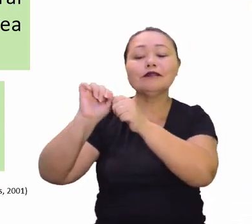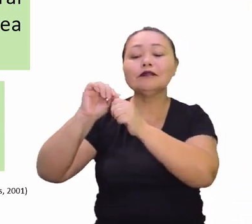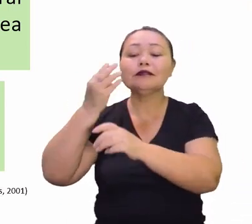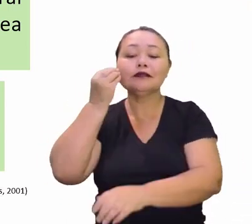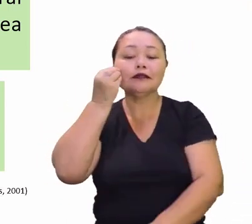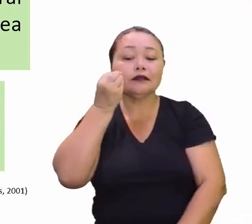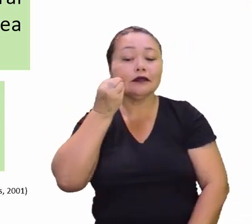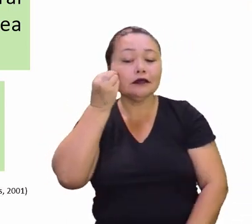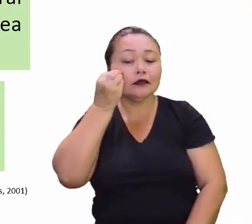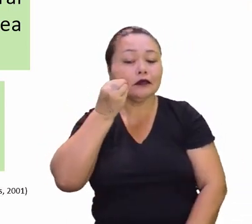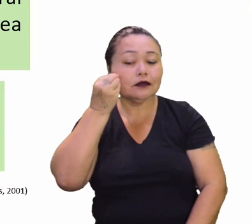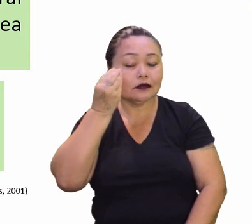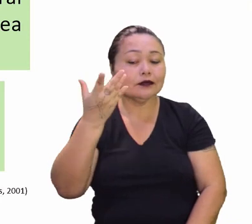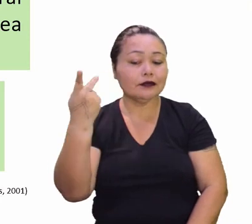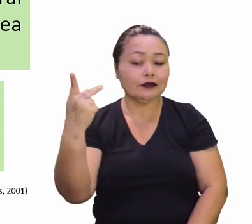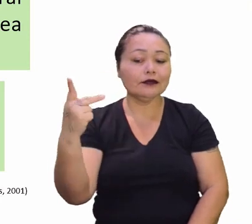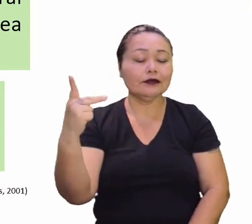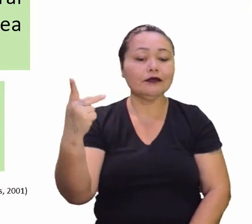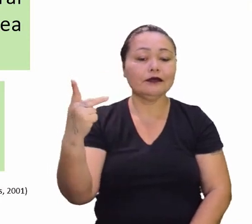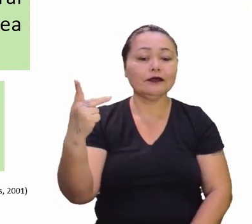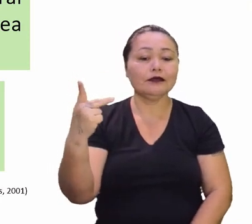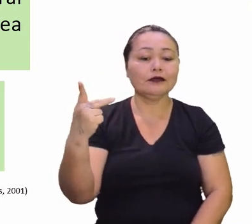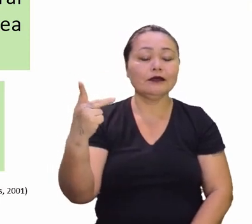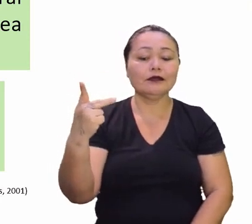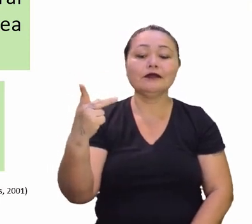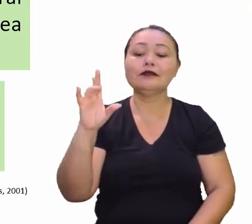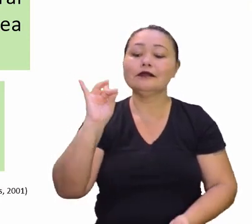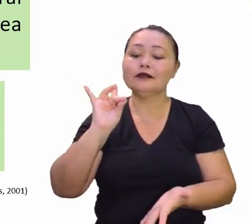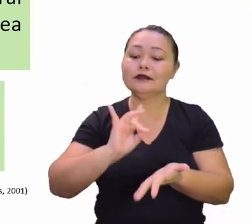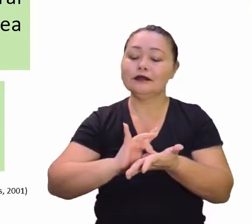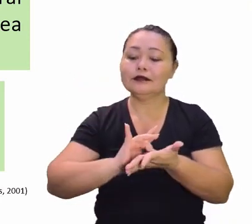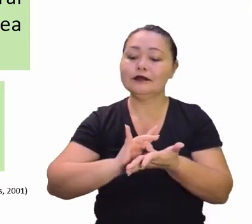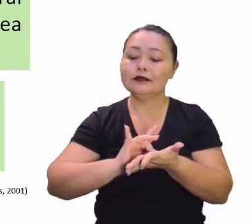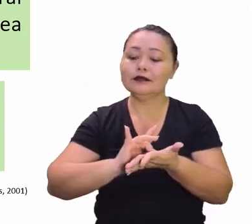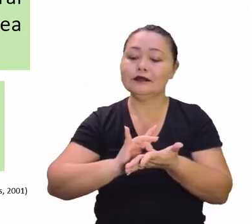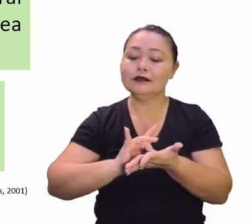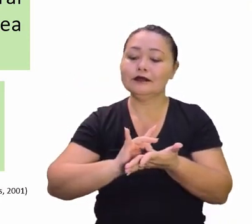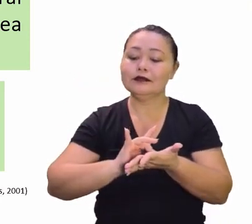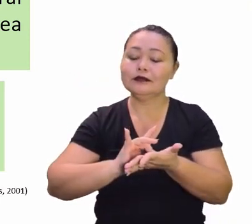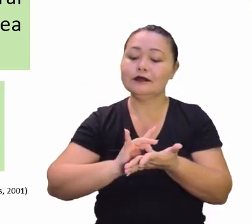de vivenciar por esses verdadeiros